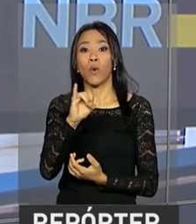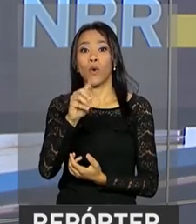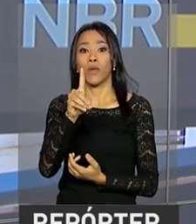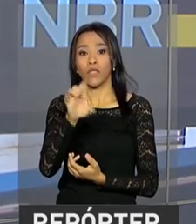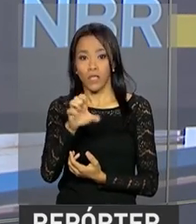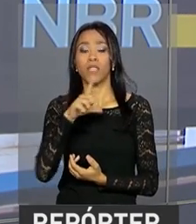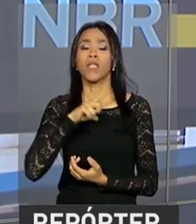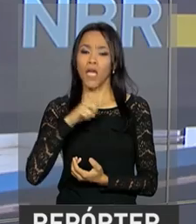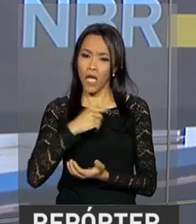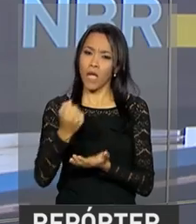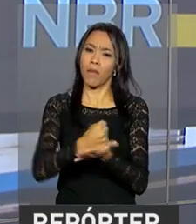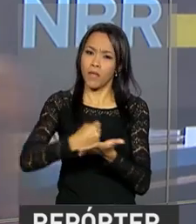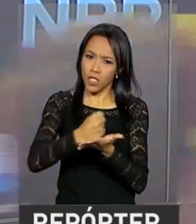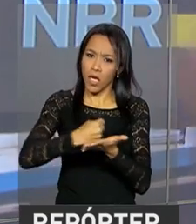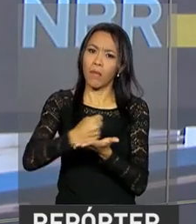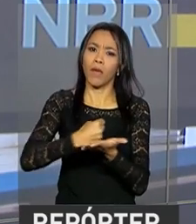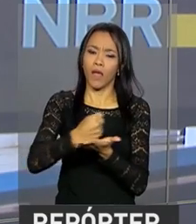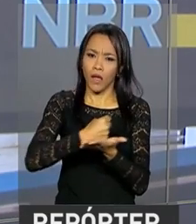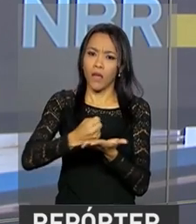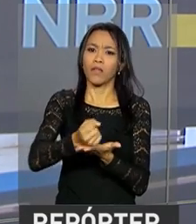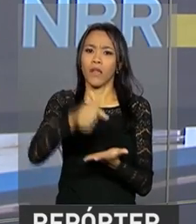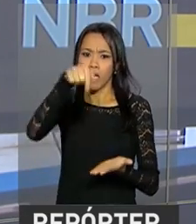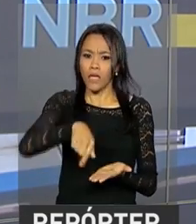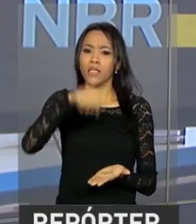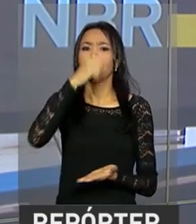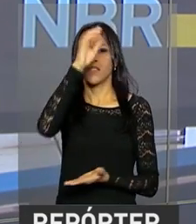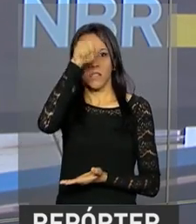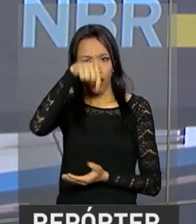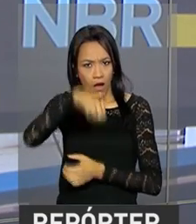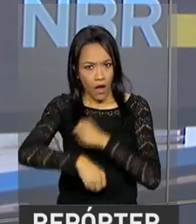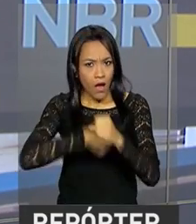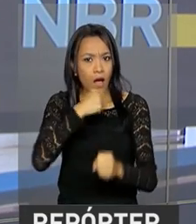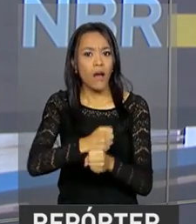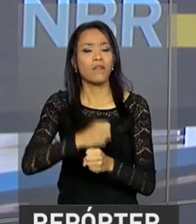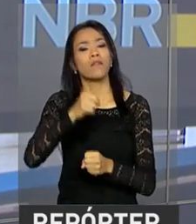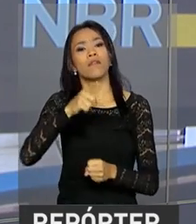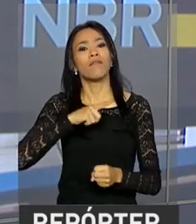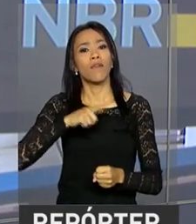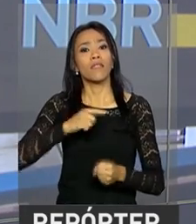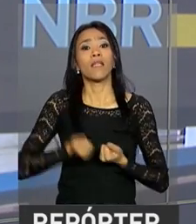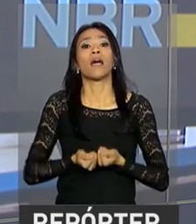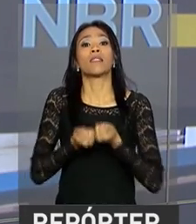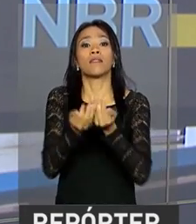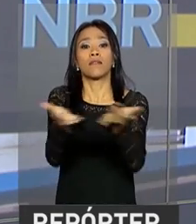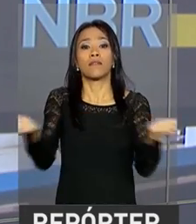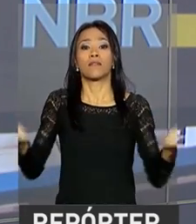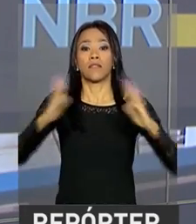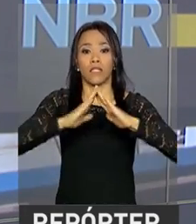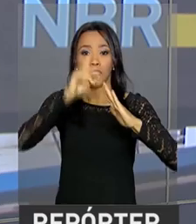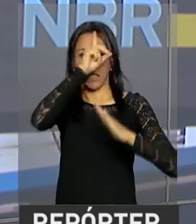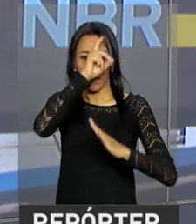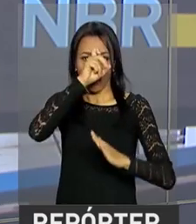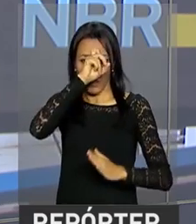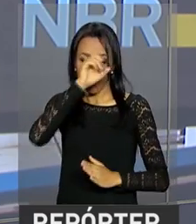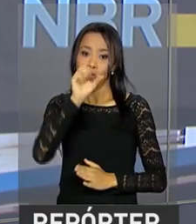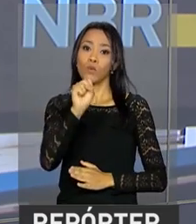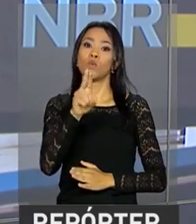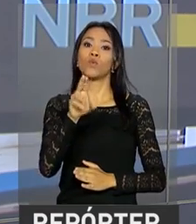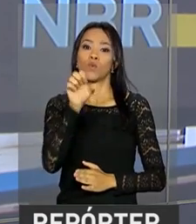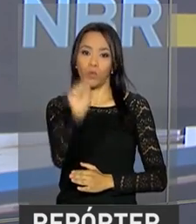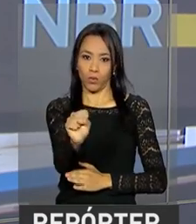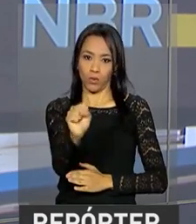medicamento ainda este ano. Um comprimido para tratar a doença estará disponível no Sistema Único de Saúde em